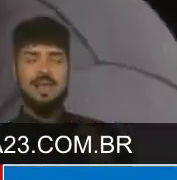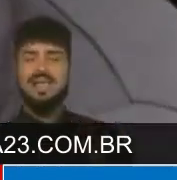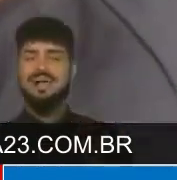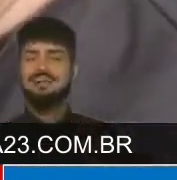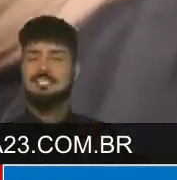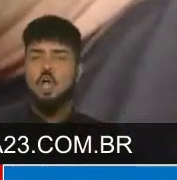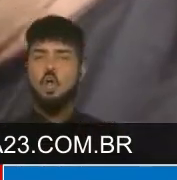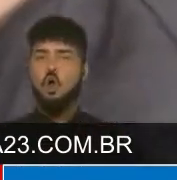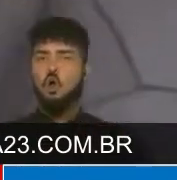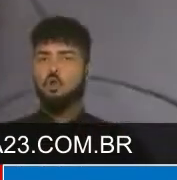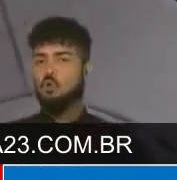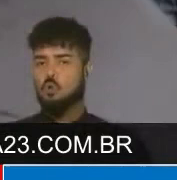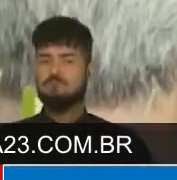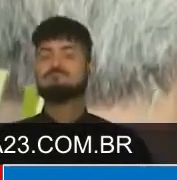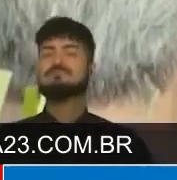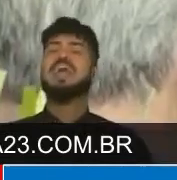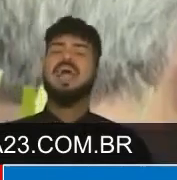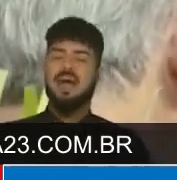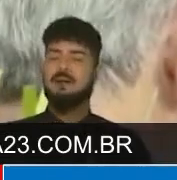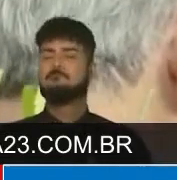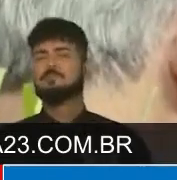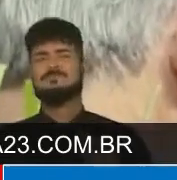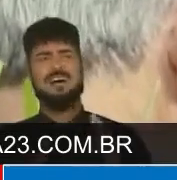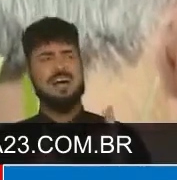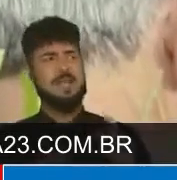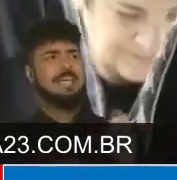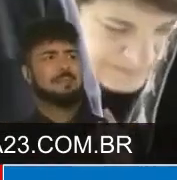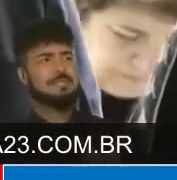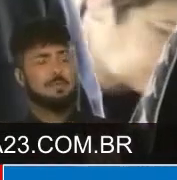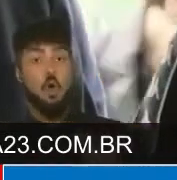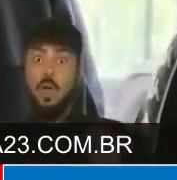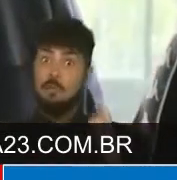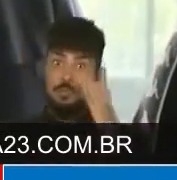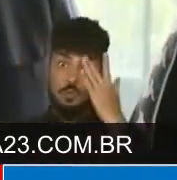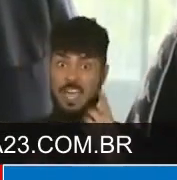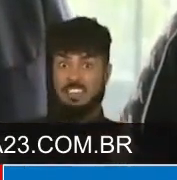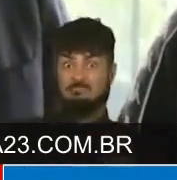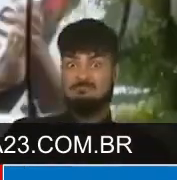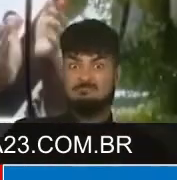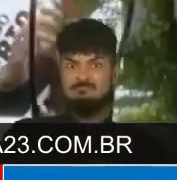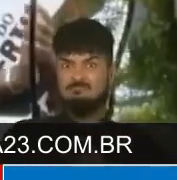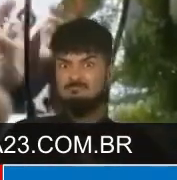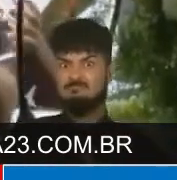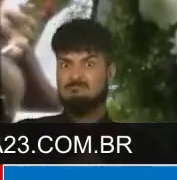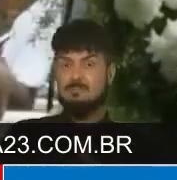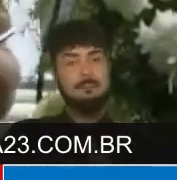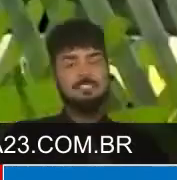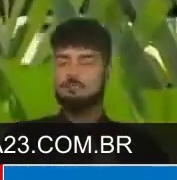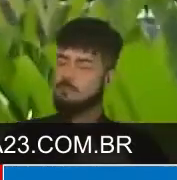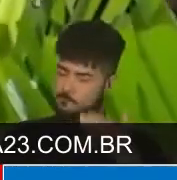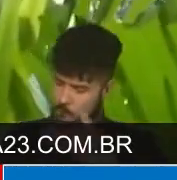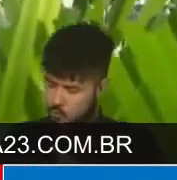de 2021, diversos ex-colegas ou até ex-adversários de Roberto fizeram questão de